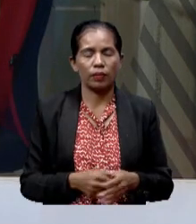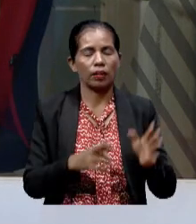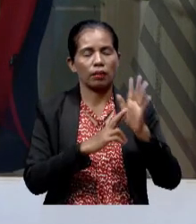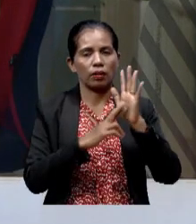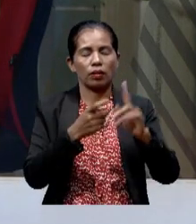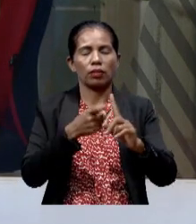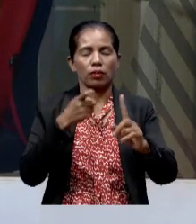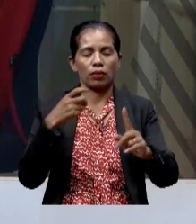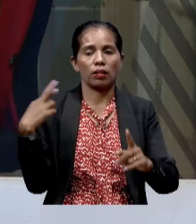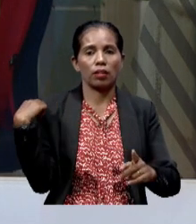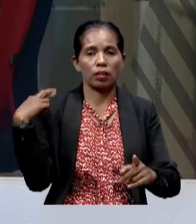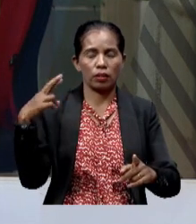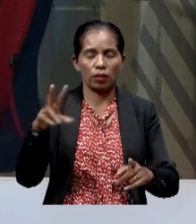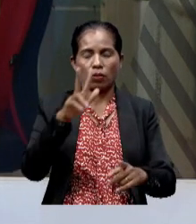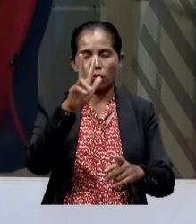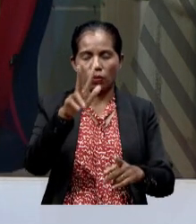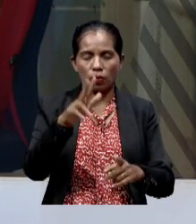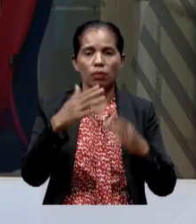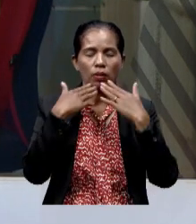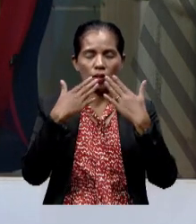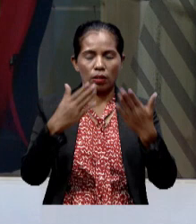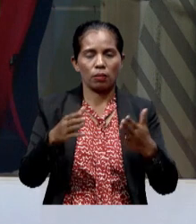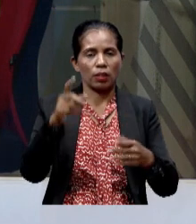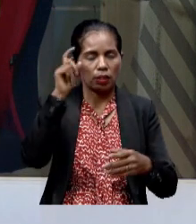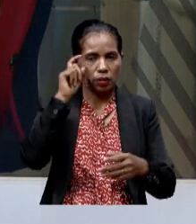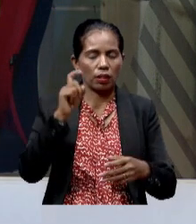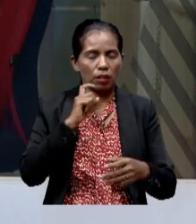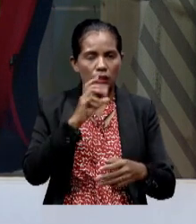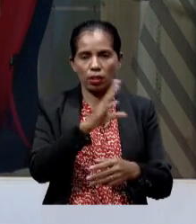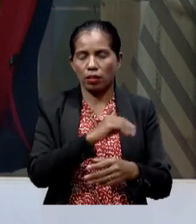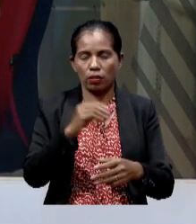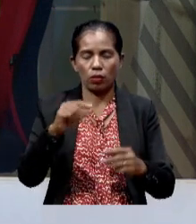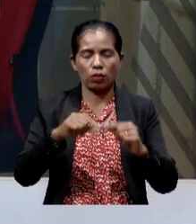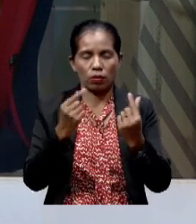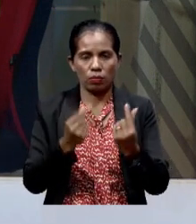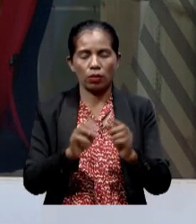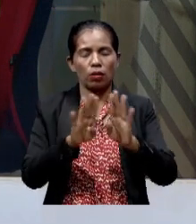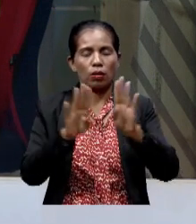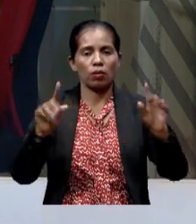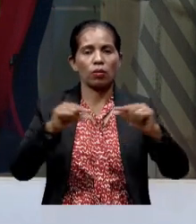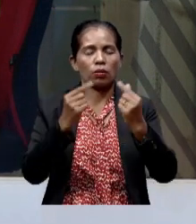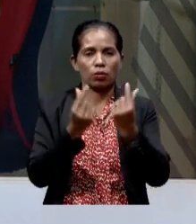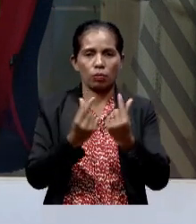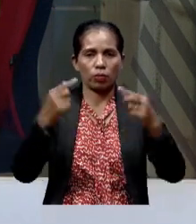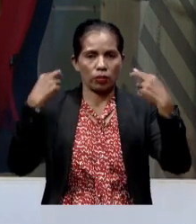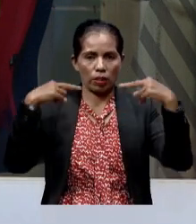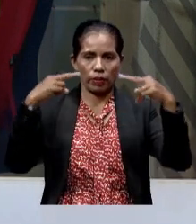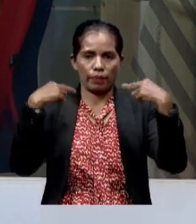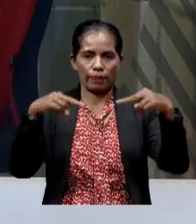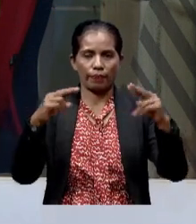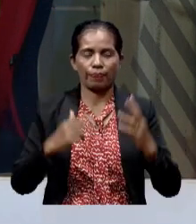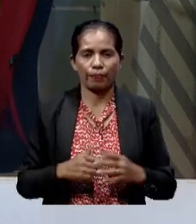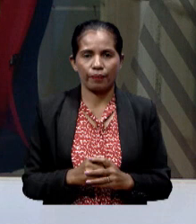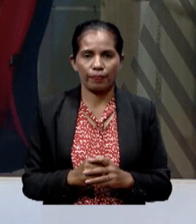Representante José Religião Tolu agradece Bacaira Lassanana Guzmão, o equipa, nebelo que evento Grupo Coral.